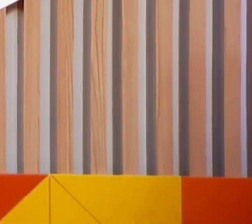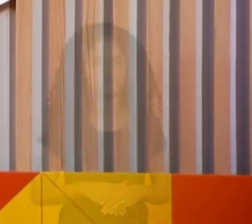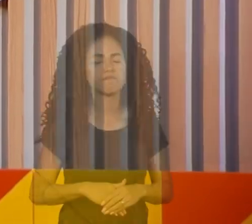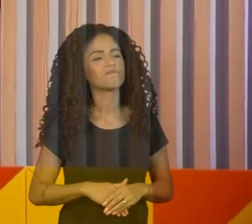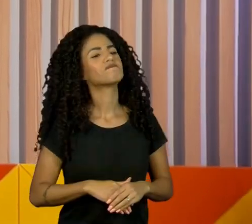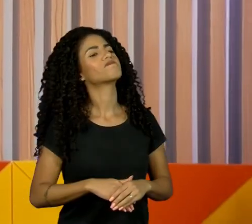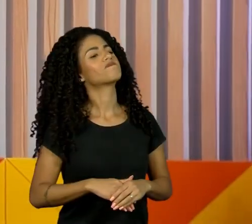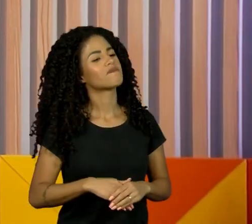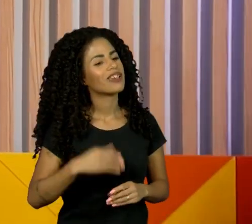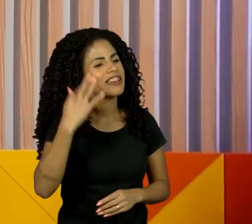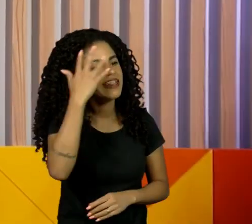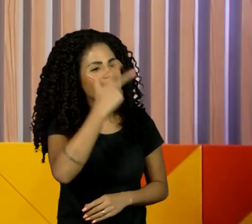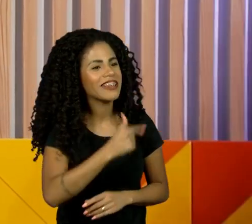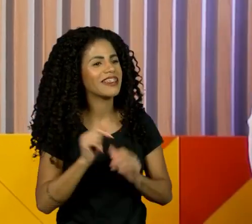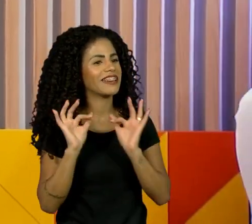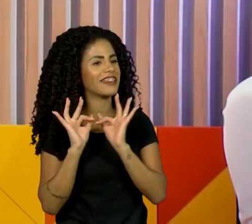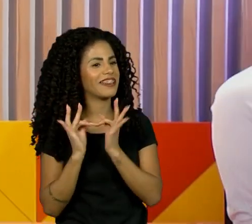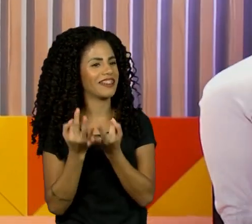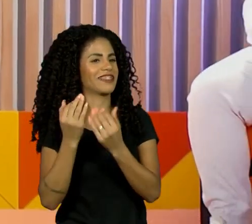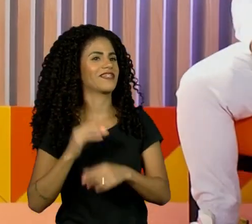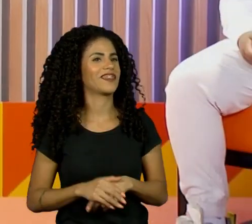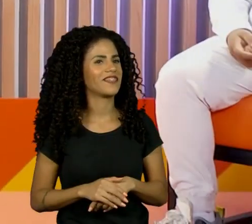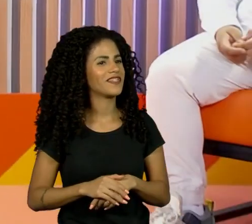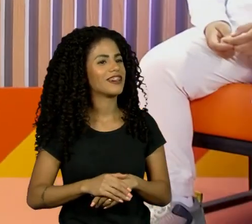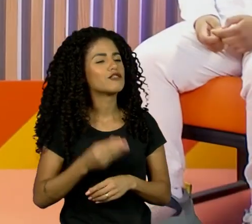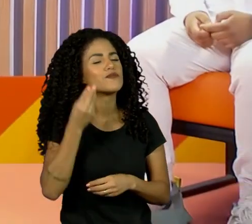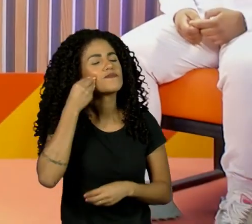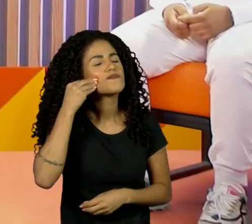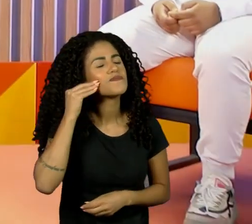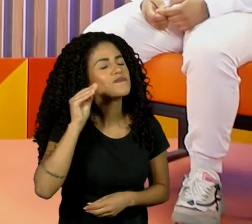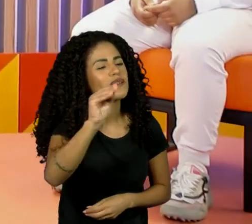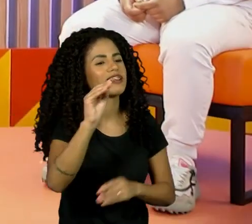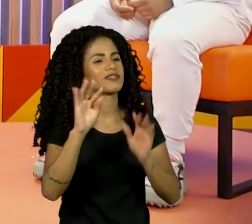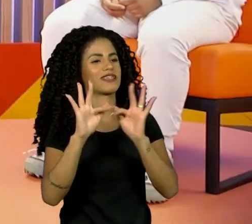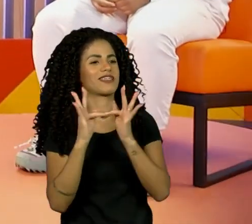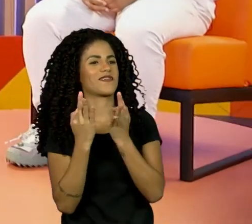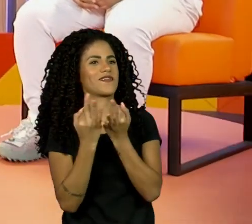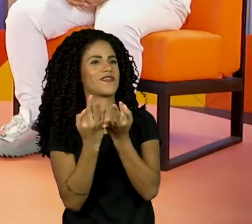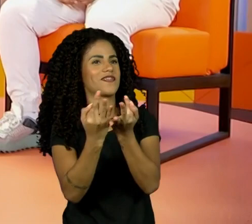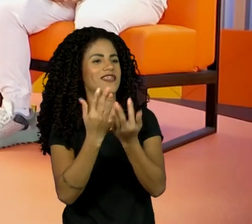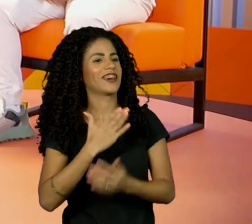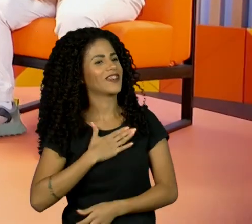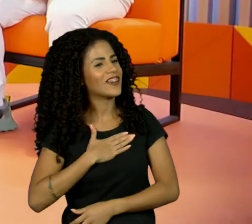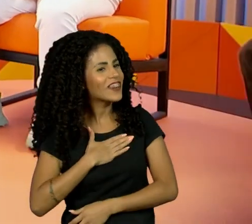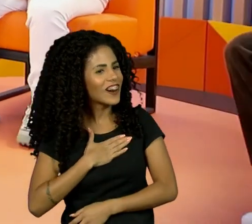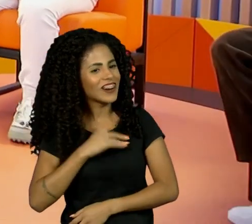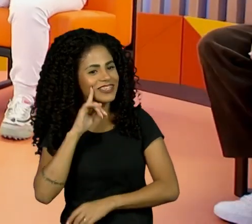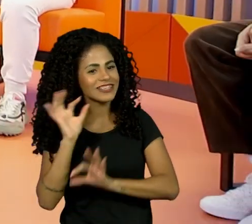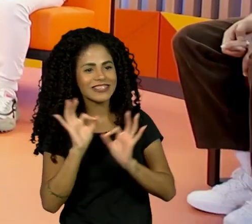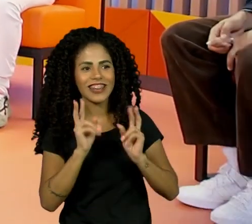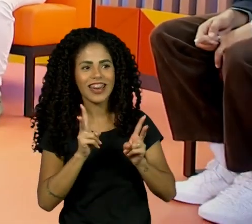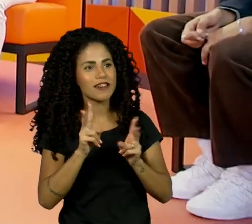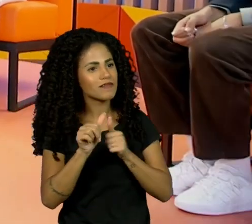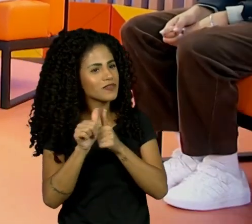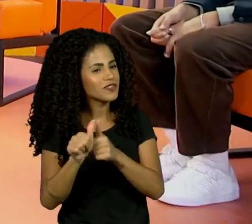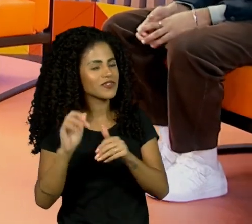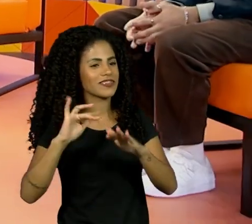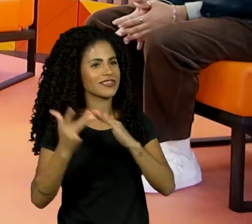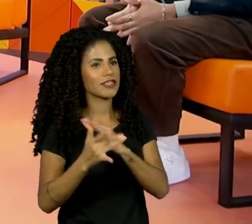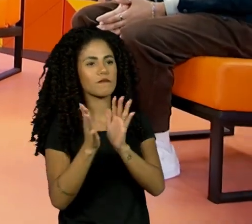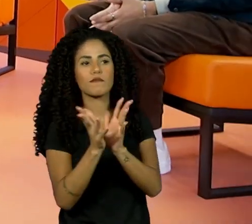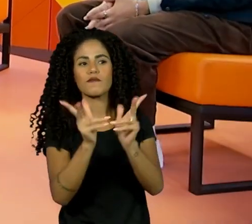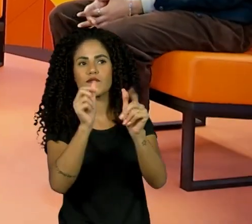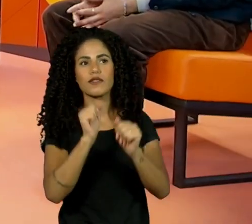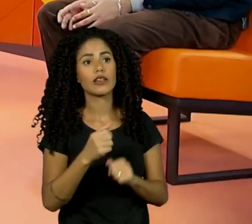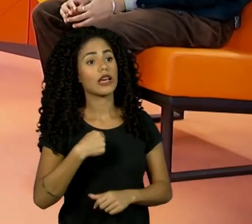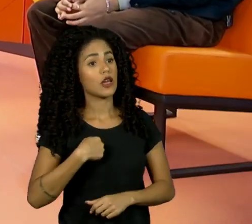Eles são maravilhosos. São demais. Beijo imenso para essa família preta milionária que eu amo, a família inteira. Maravilhosos.